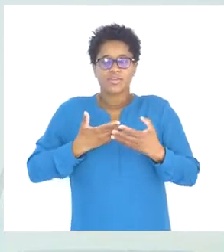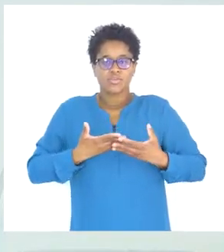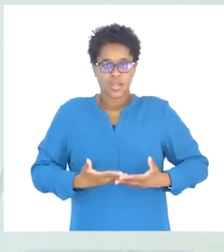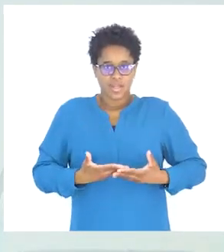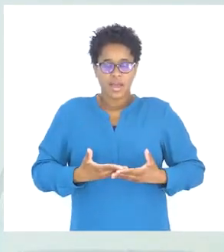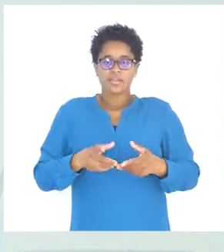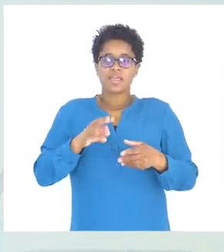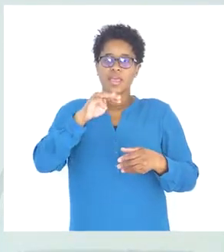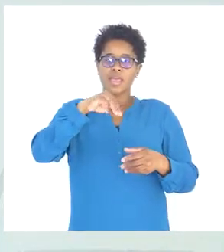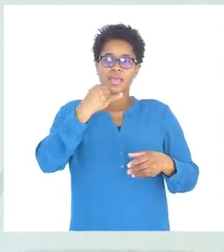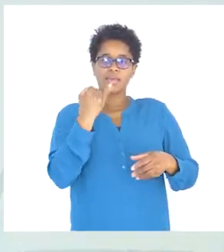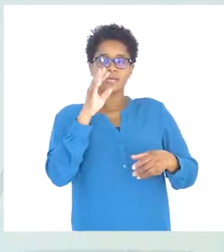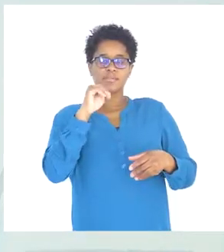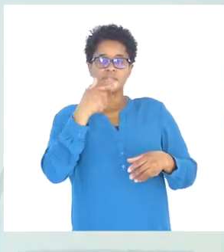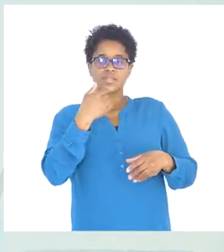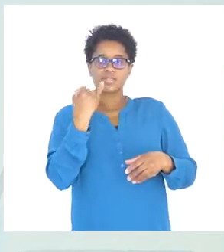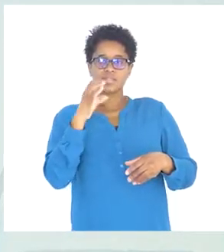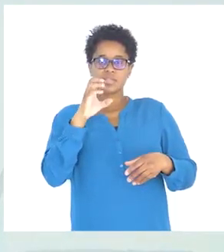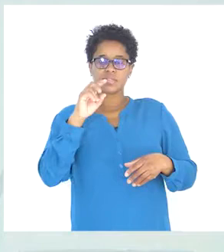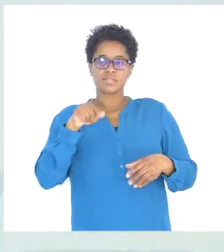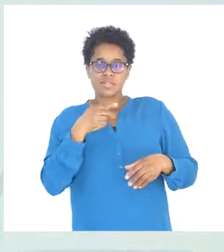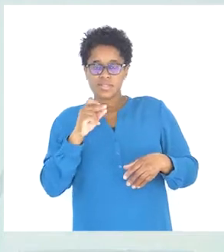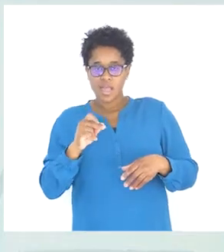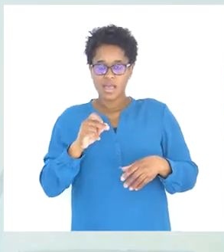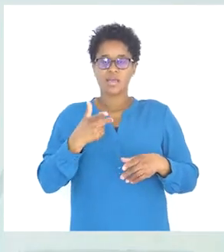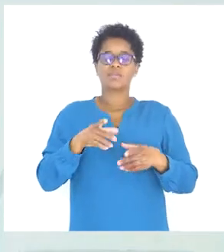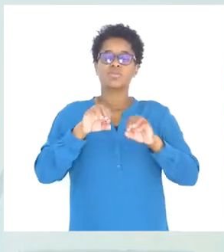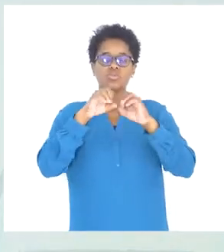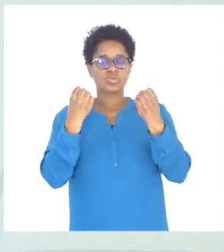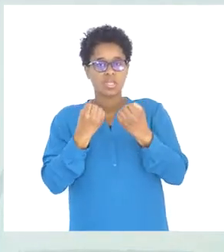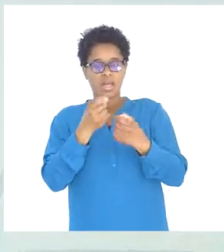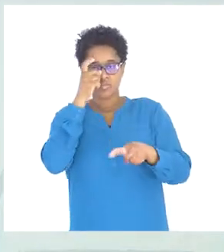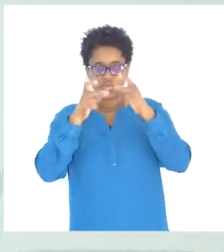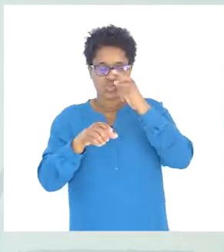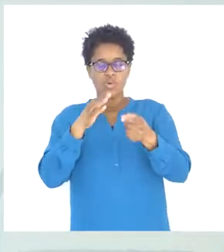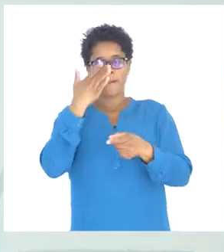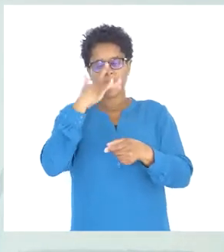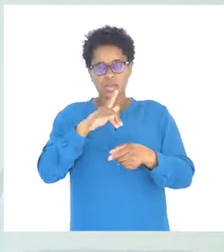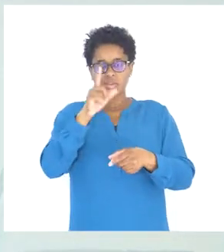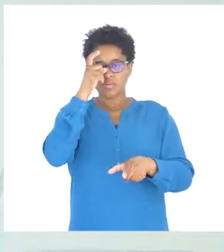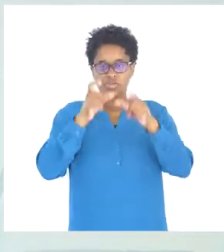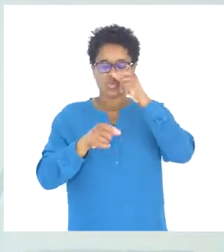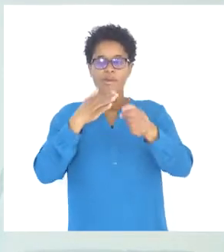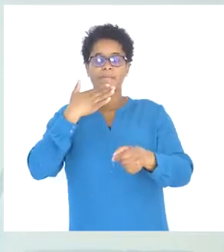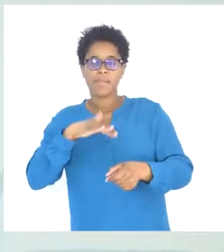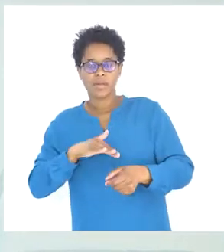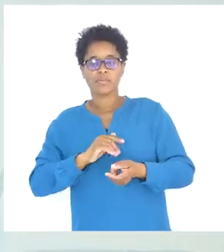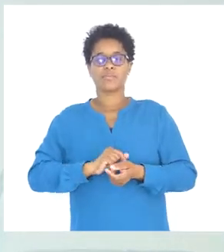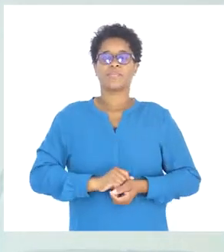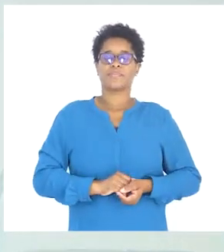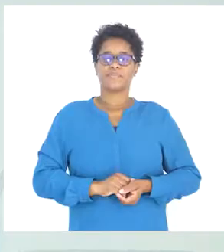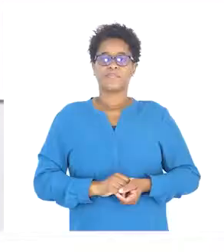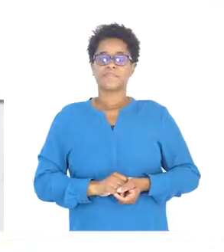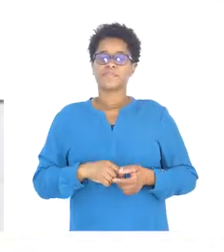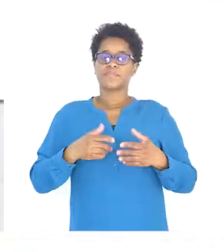atualidade, é mestiça, ou seja, a sociedade dos negros e dos brancos, certo?